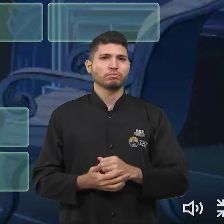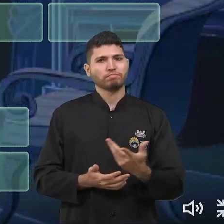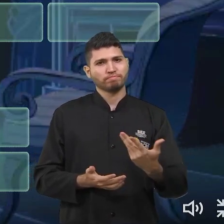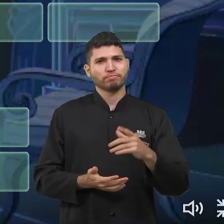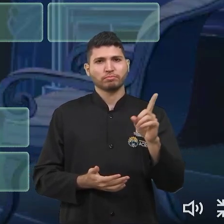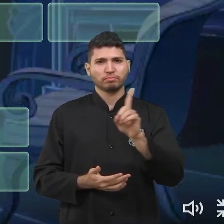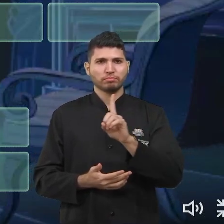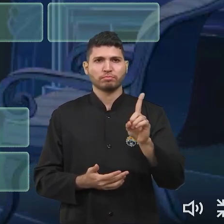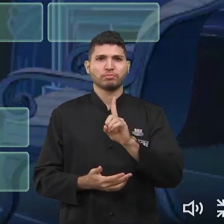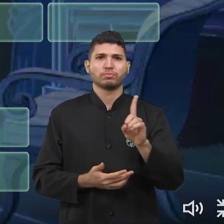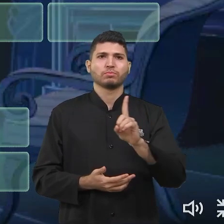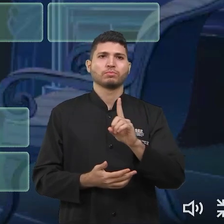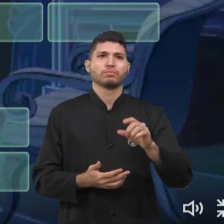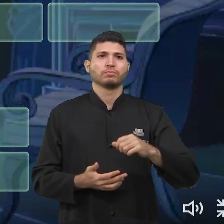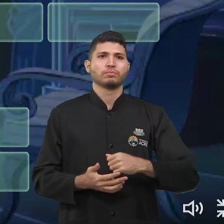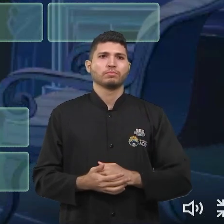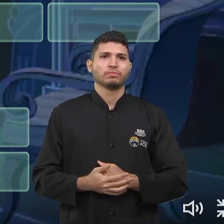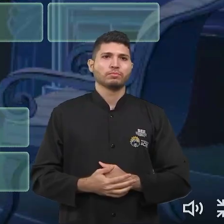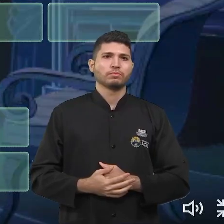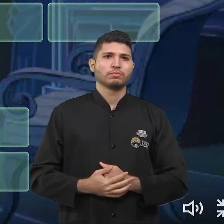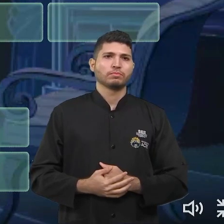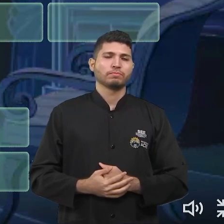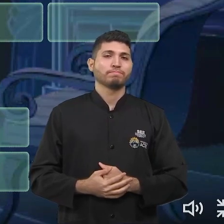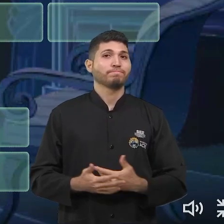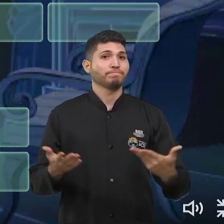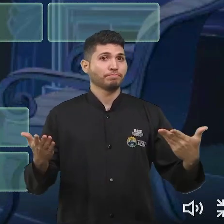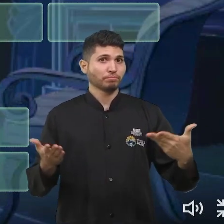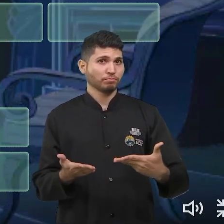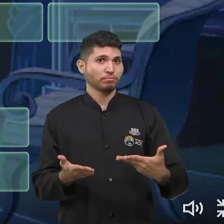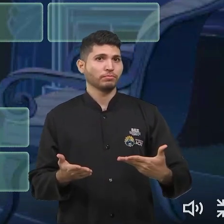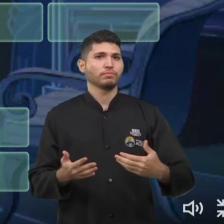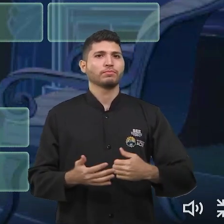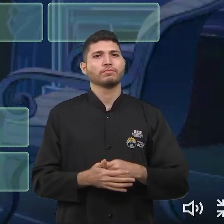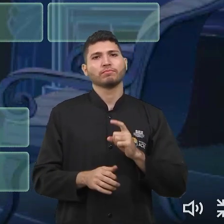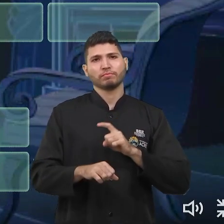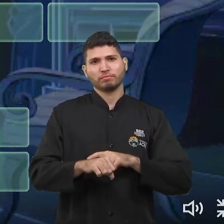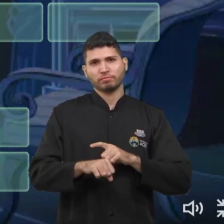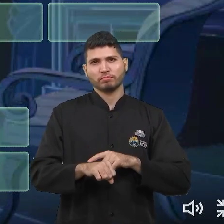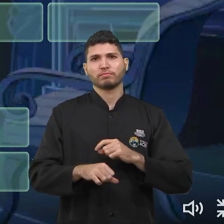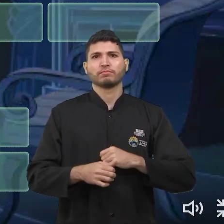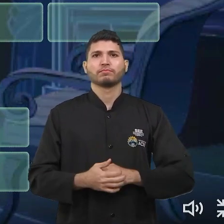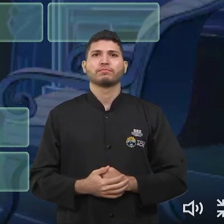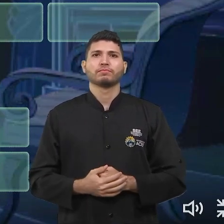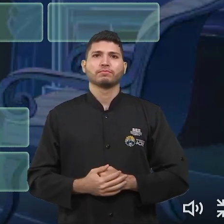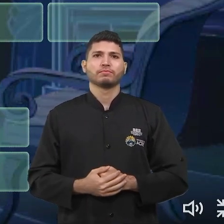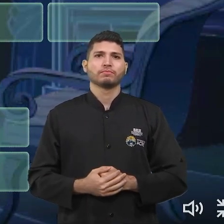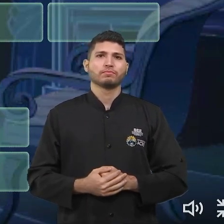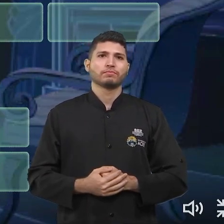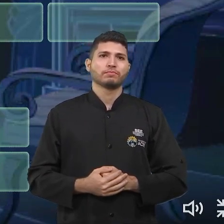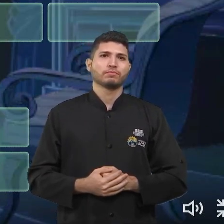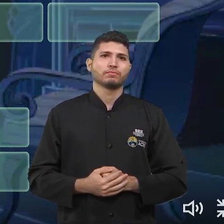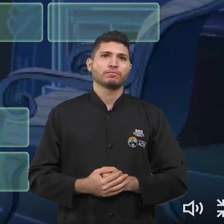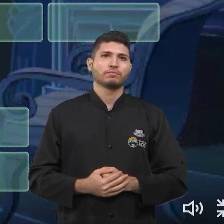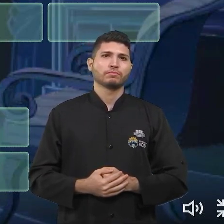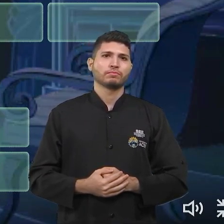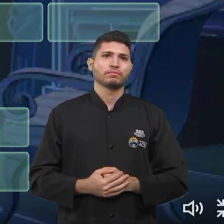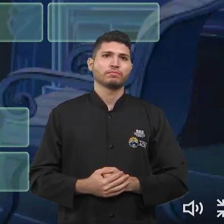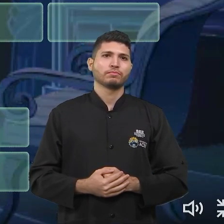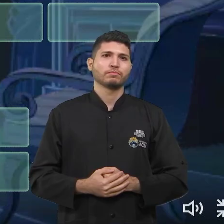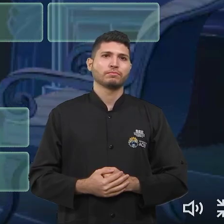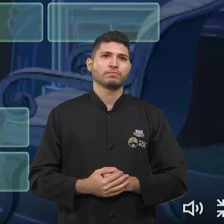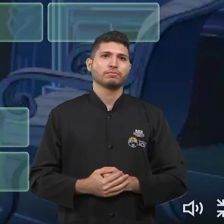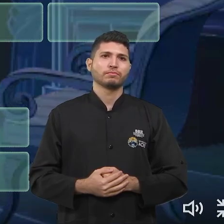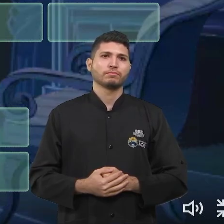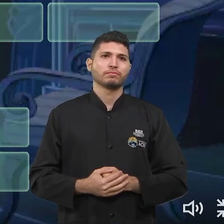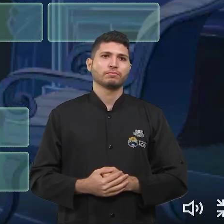Tienes novio? No. Ahora, tempo. Quero comer ahora. Quero